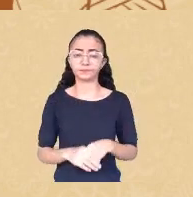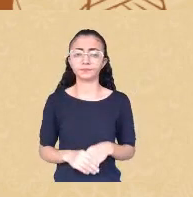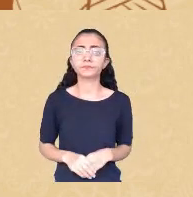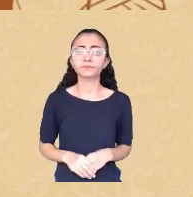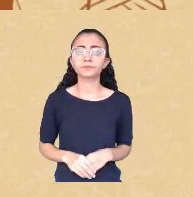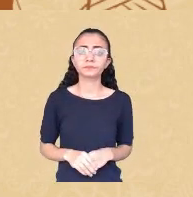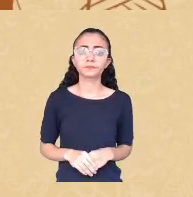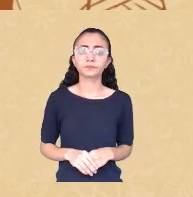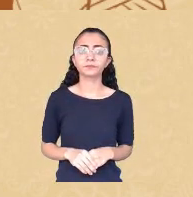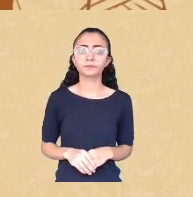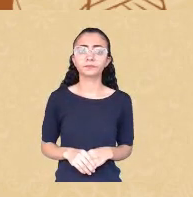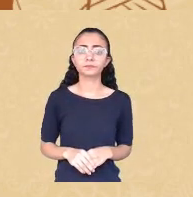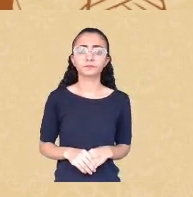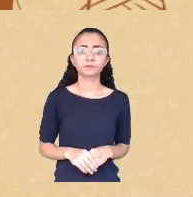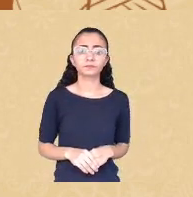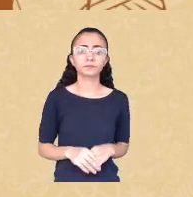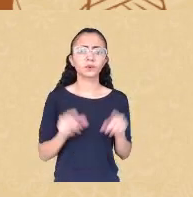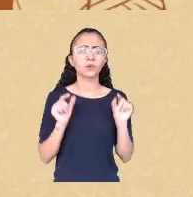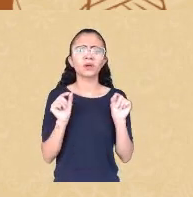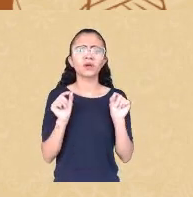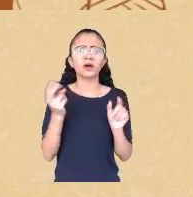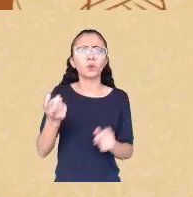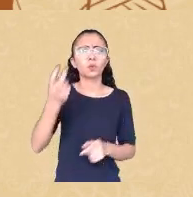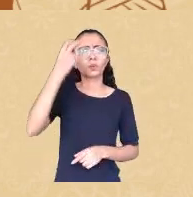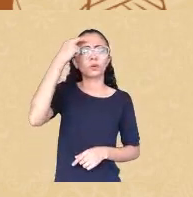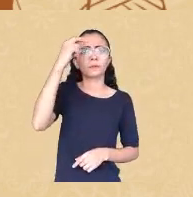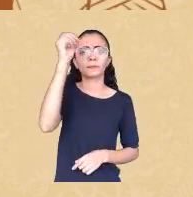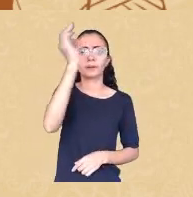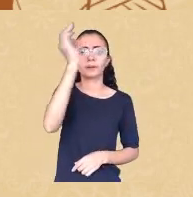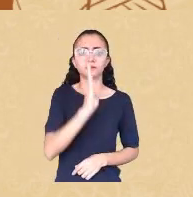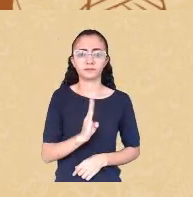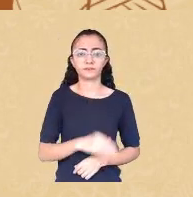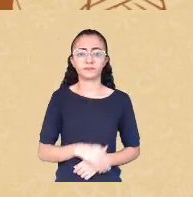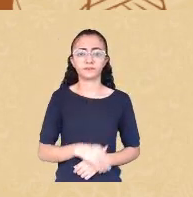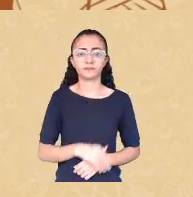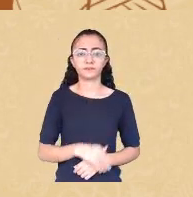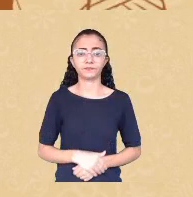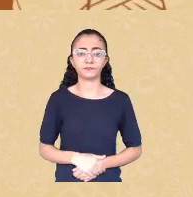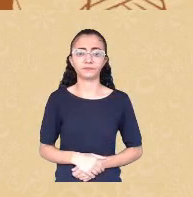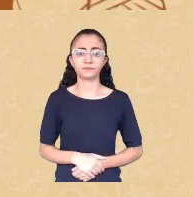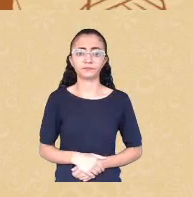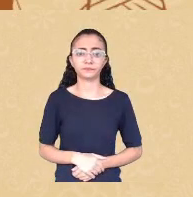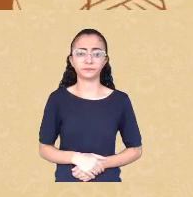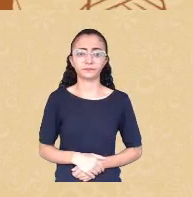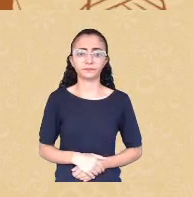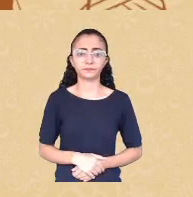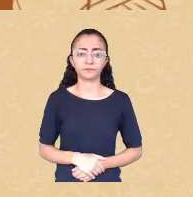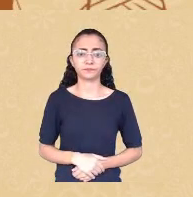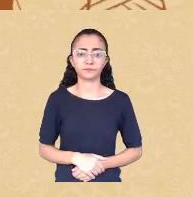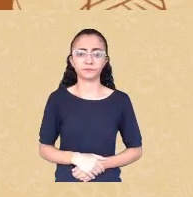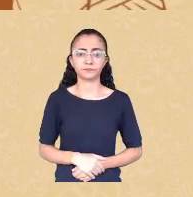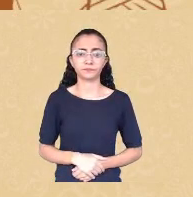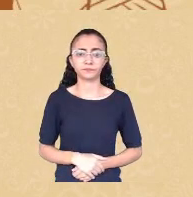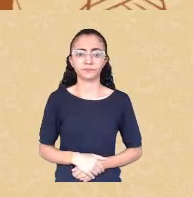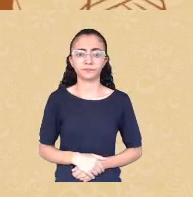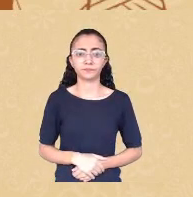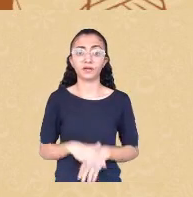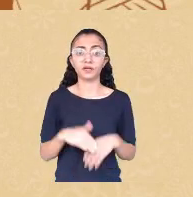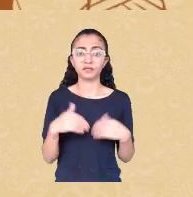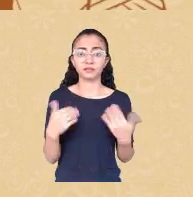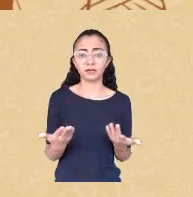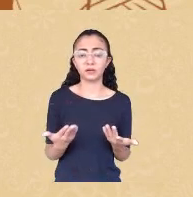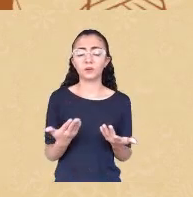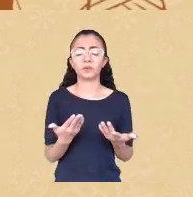O que é isso, né? Essa cultura brasileira. E aí, para não ficar uma conversa muito longa,